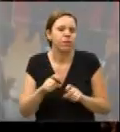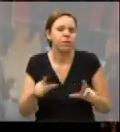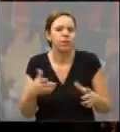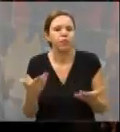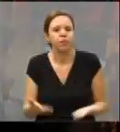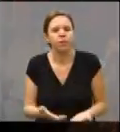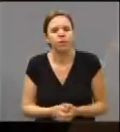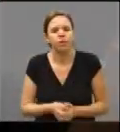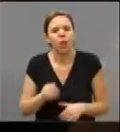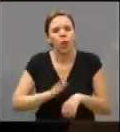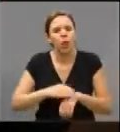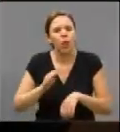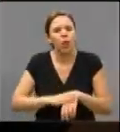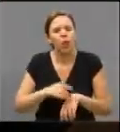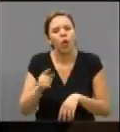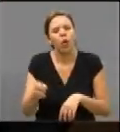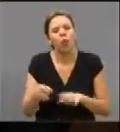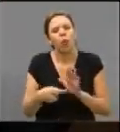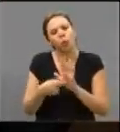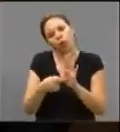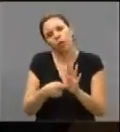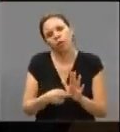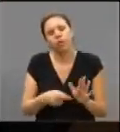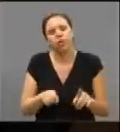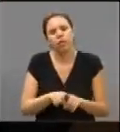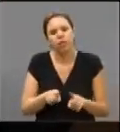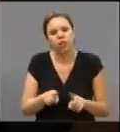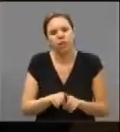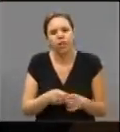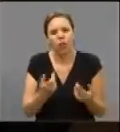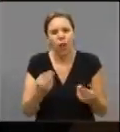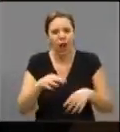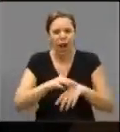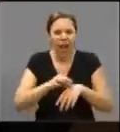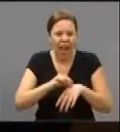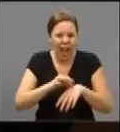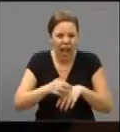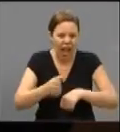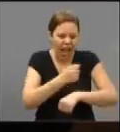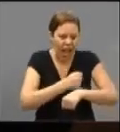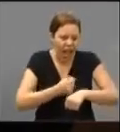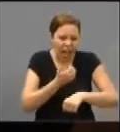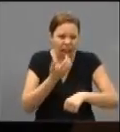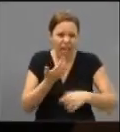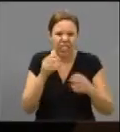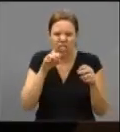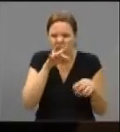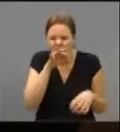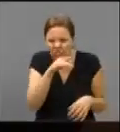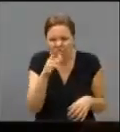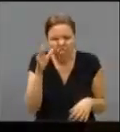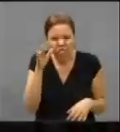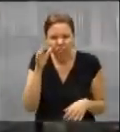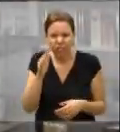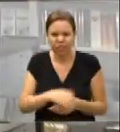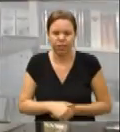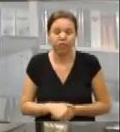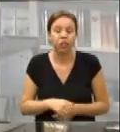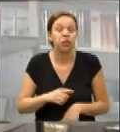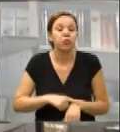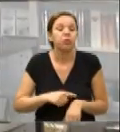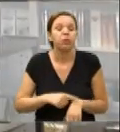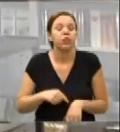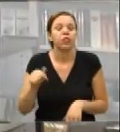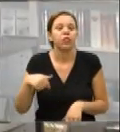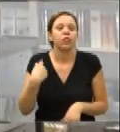outro, o autor colocou umas receitas de carne de dragão, de como fazer. É bem curioso. Vai chegar um momento